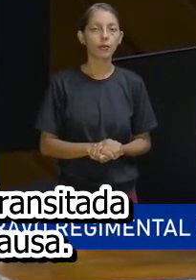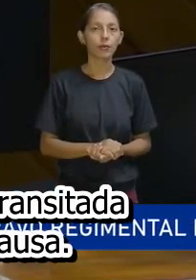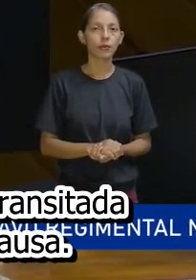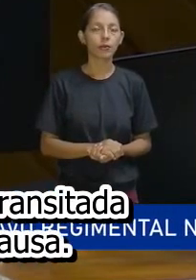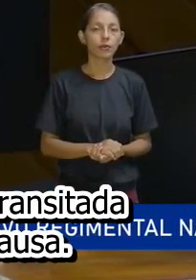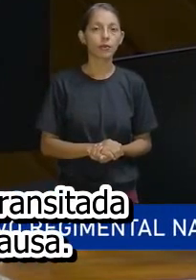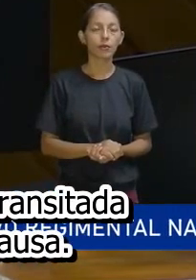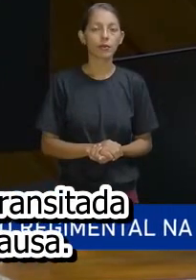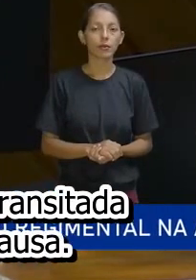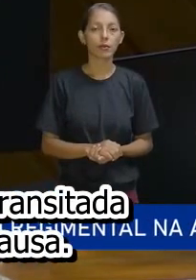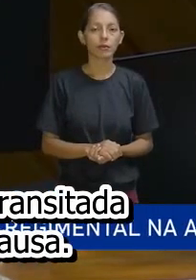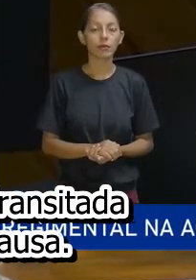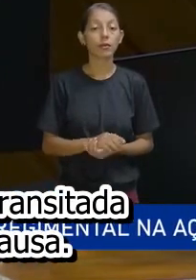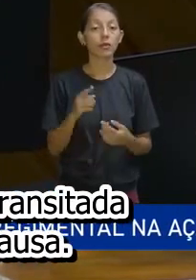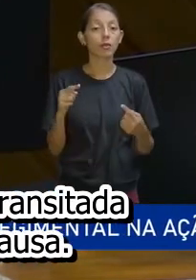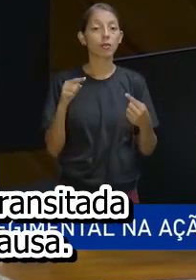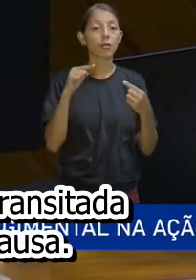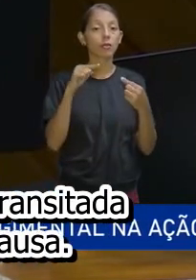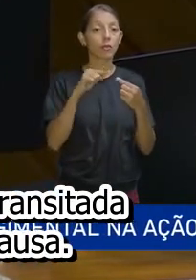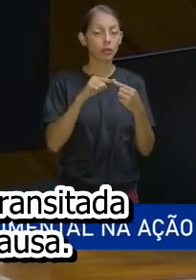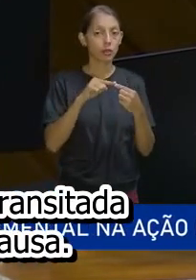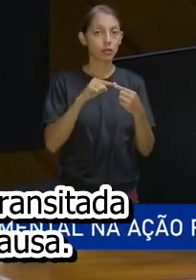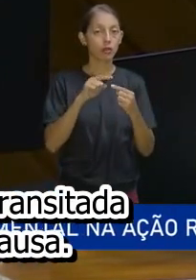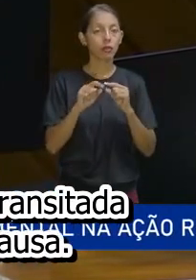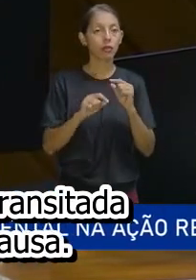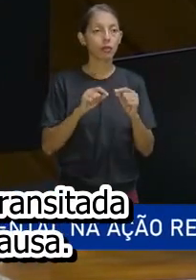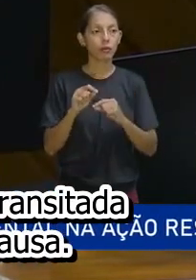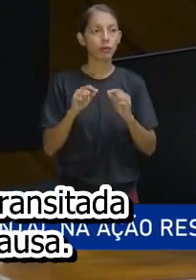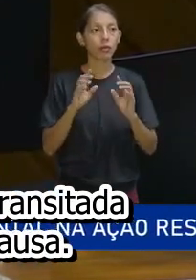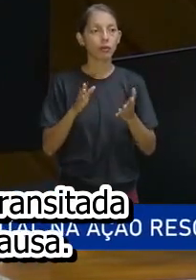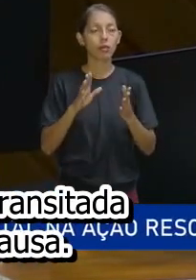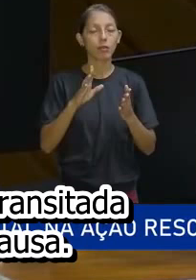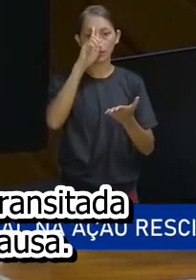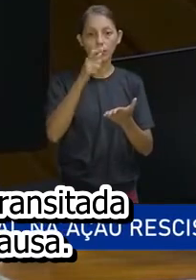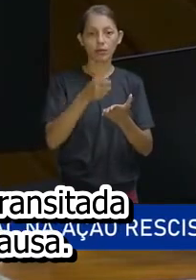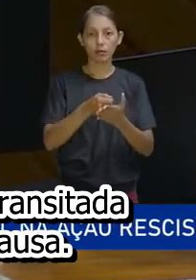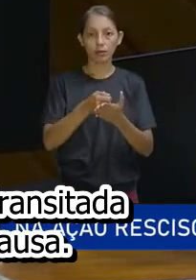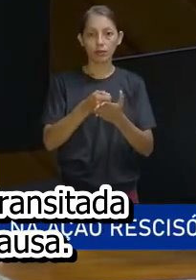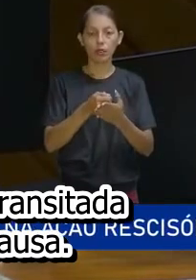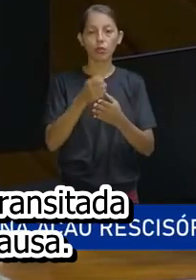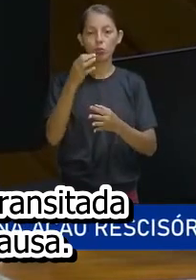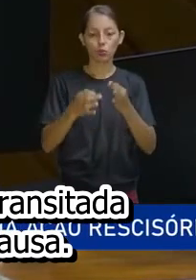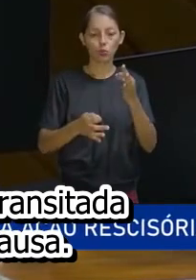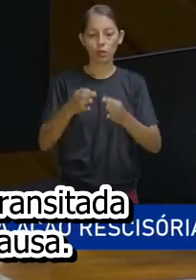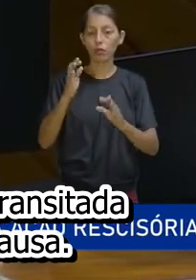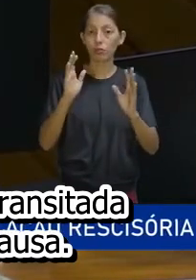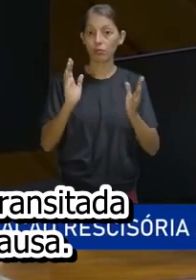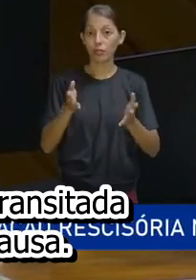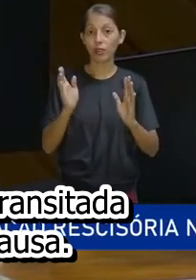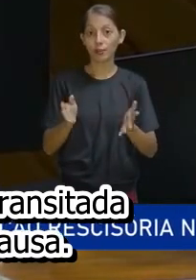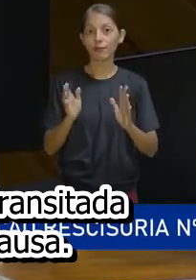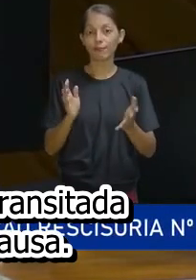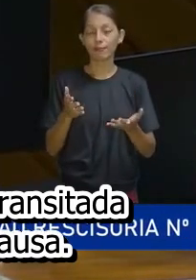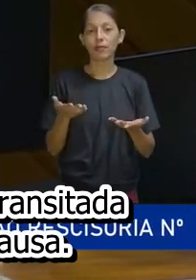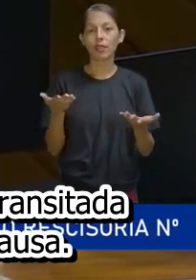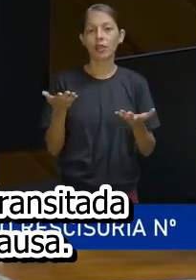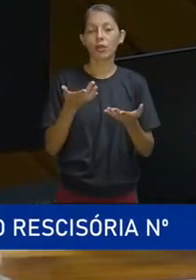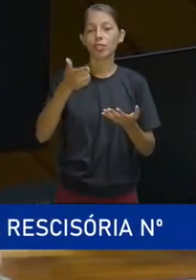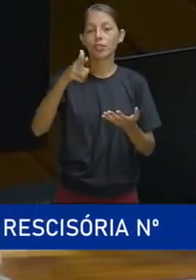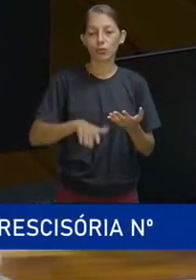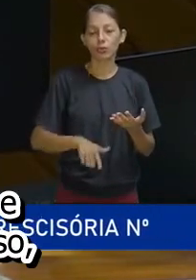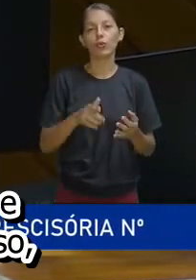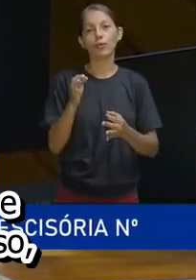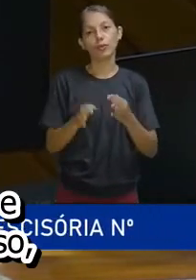tem por objetivo a desconstituição de uma decisão judicial transitada em julgado e, eventualmente, um rejulgamento da